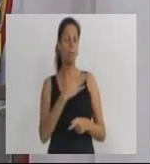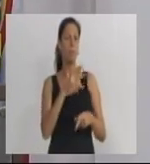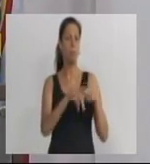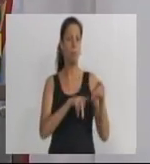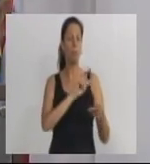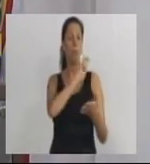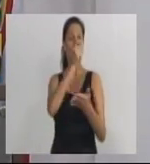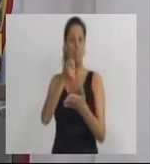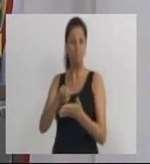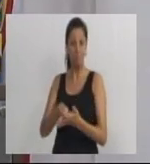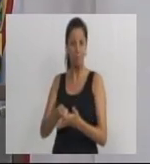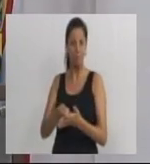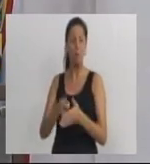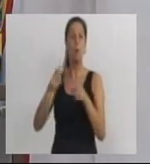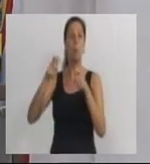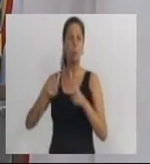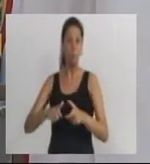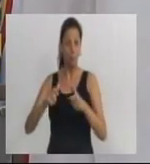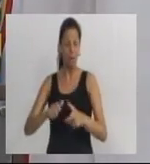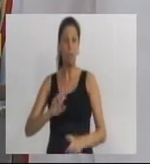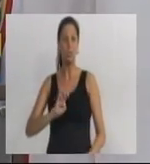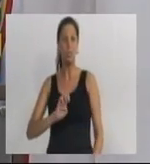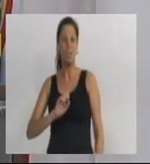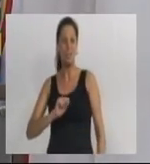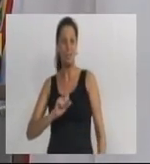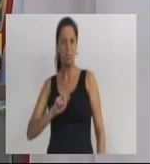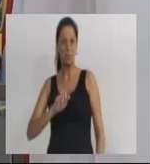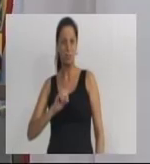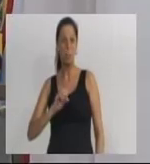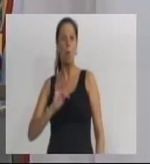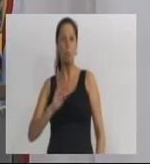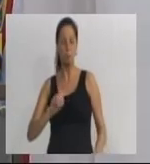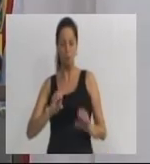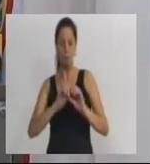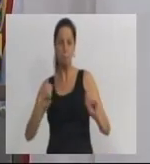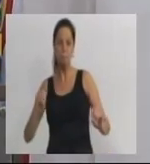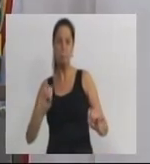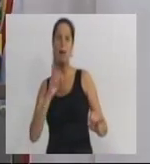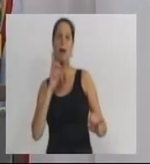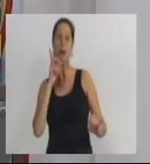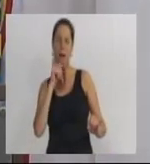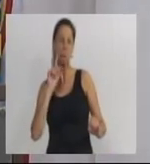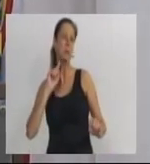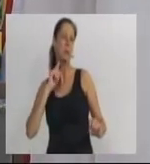estações ficarem fedendo. Também, então, vou entrar com o requerimento nessa tarde.